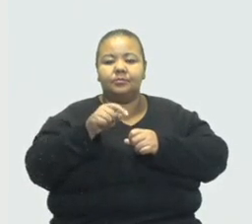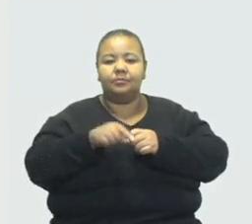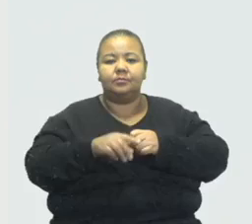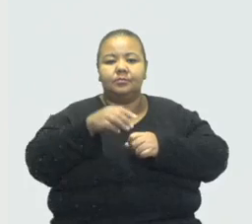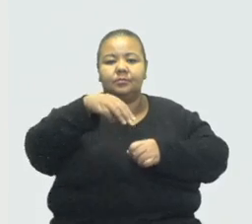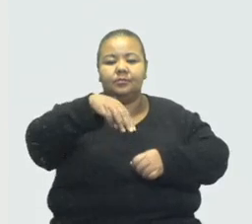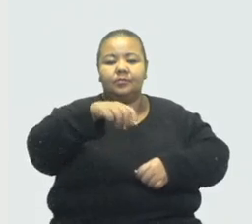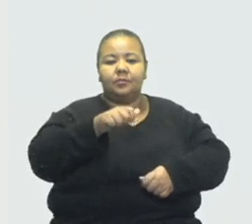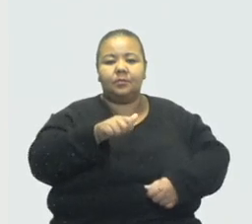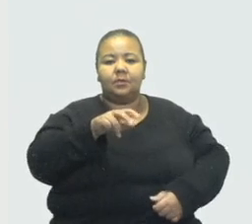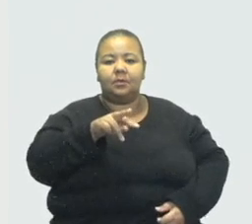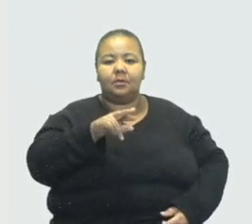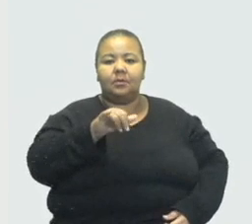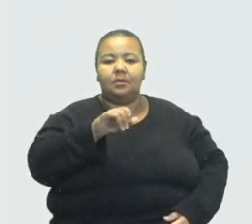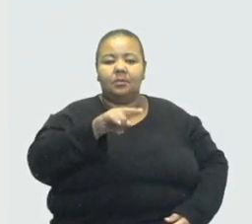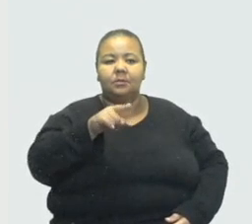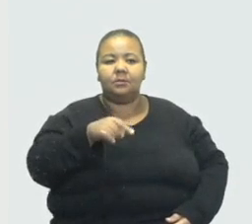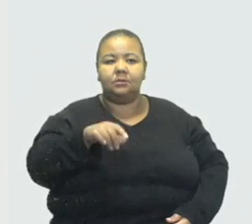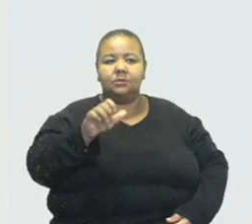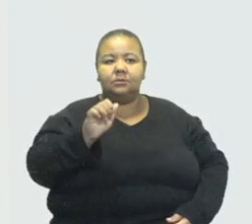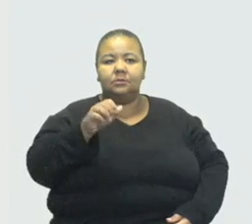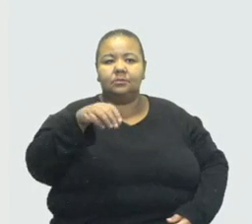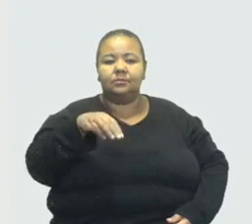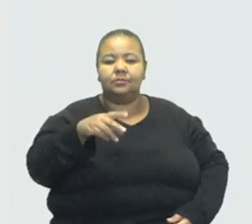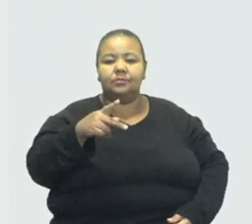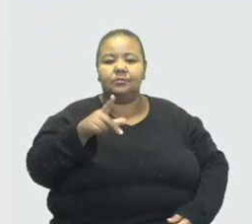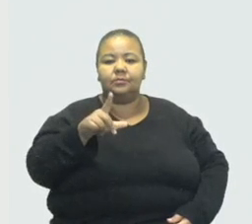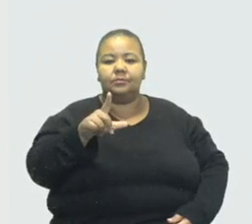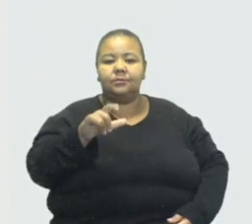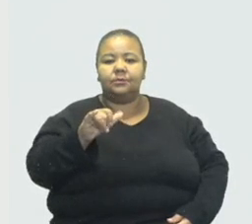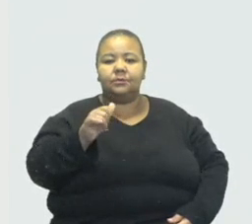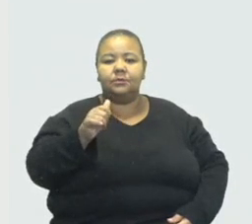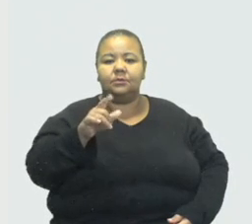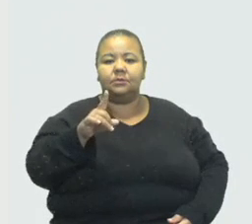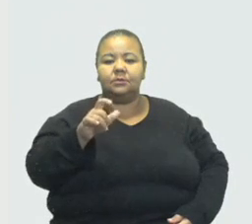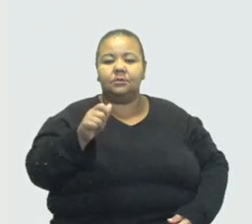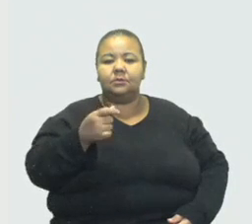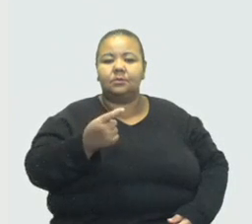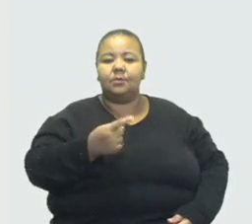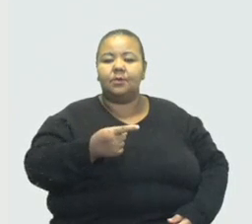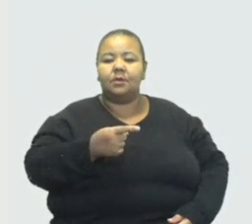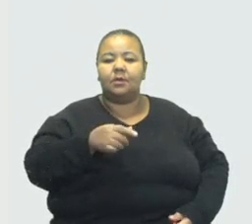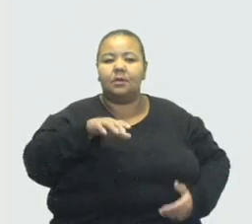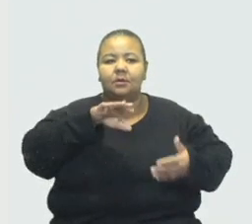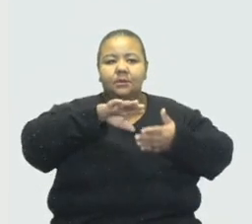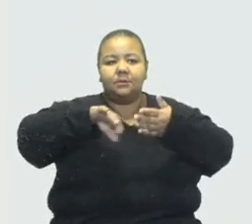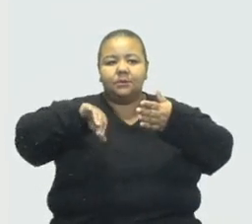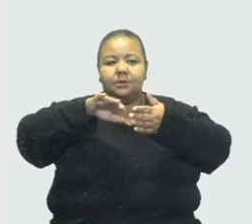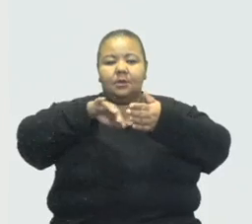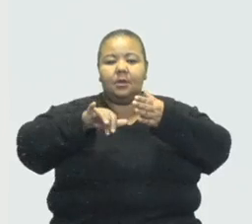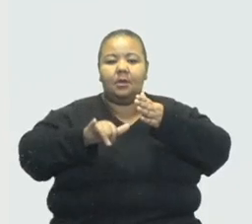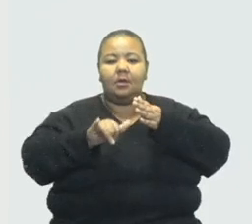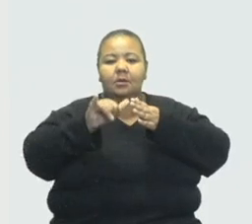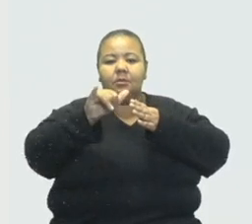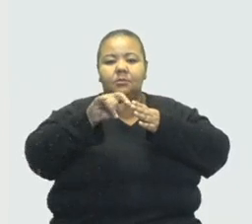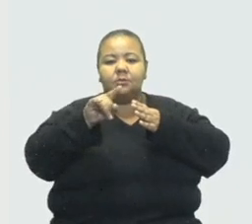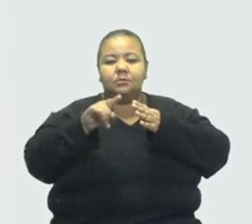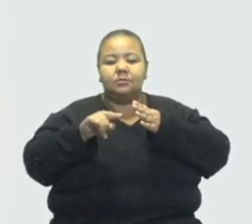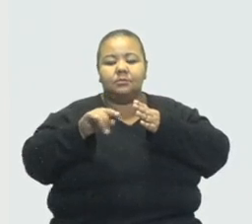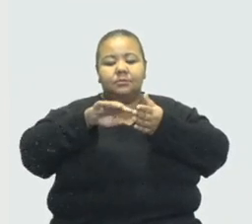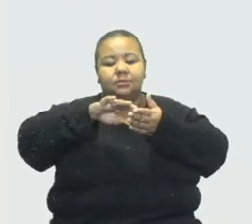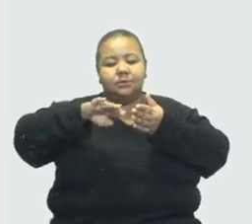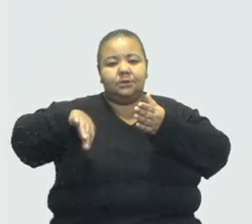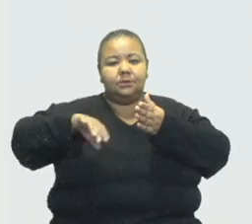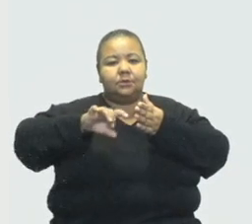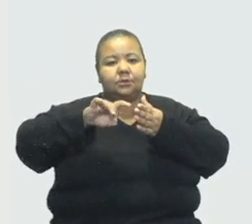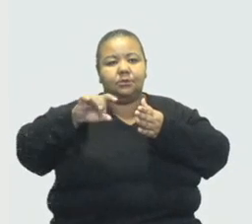matriz ampliada. Por que a matriz ampliada, professora? Para a gente não trabalhar com as incógnitas, certo? A gente vai trabalhar só com os coeficientes e